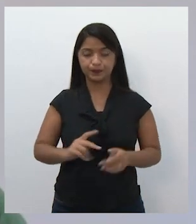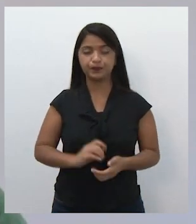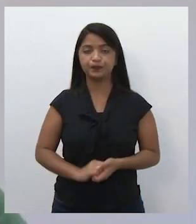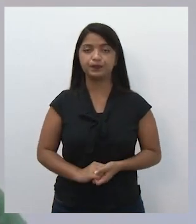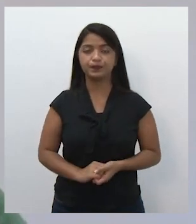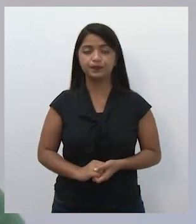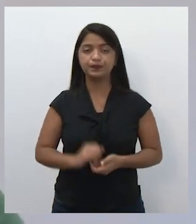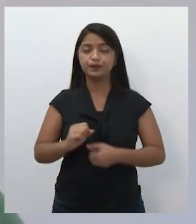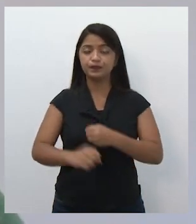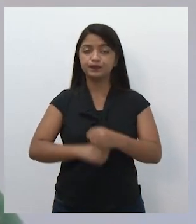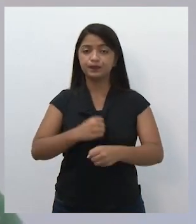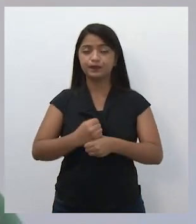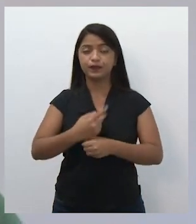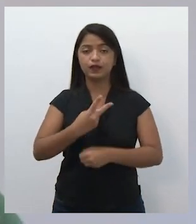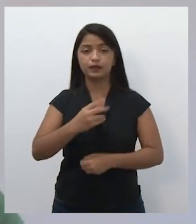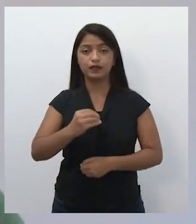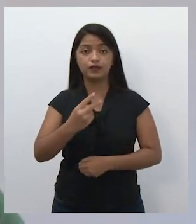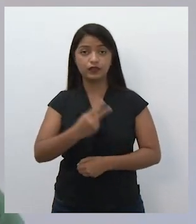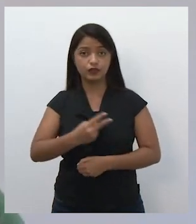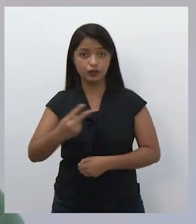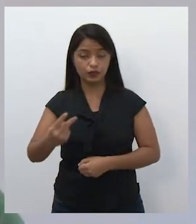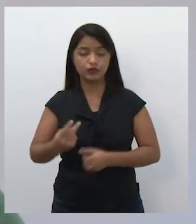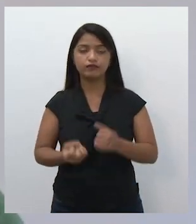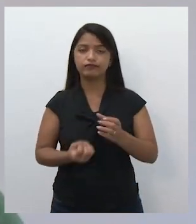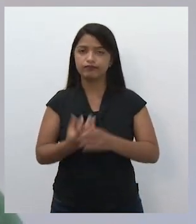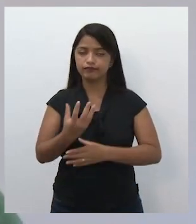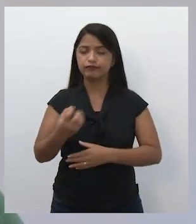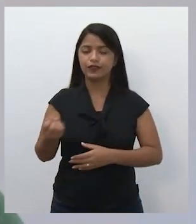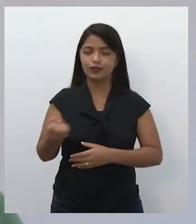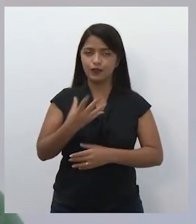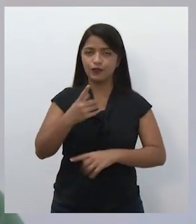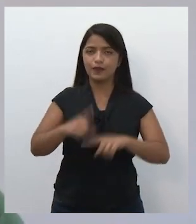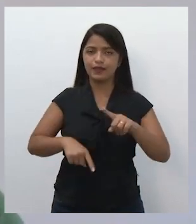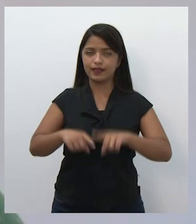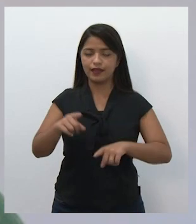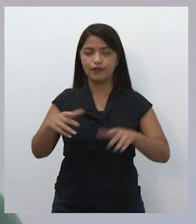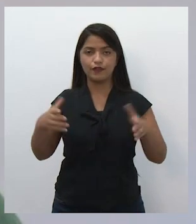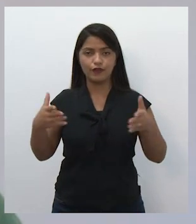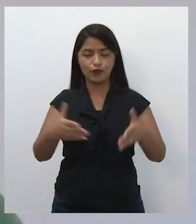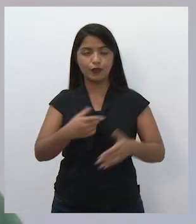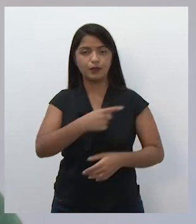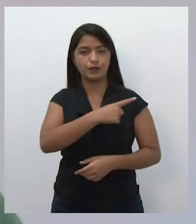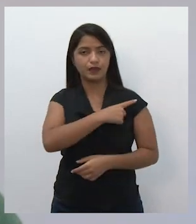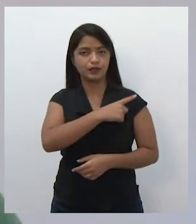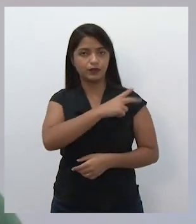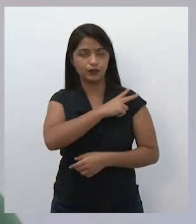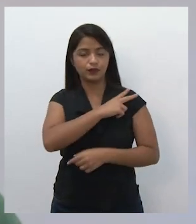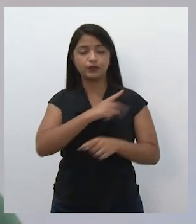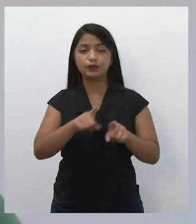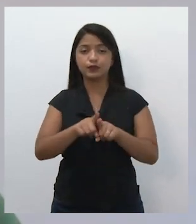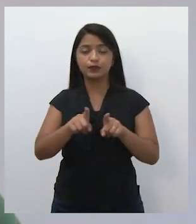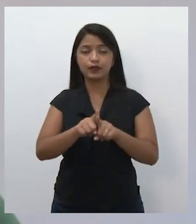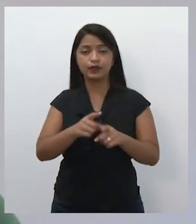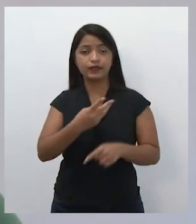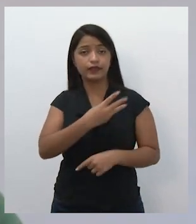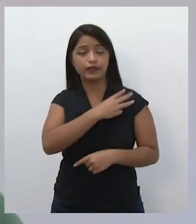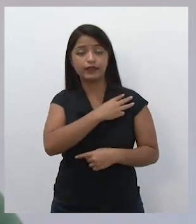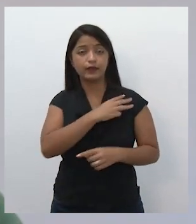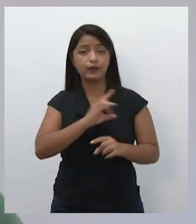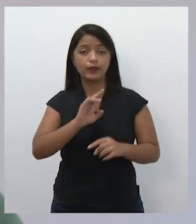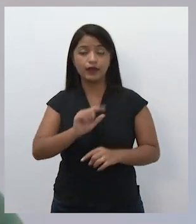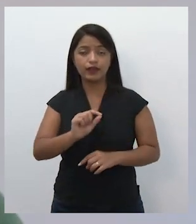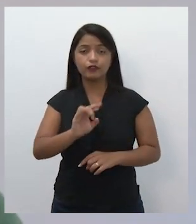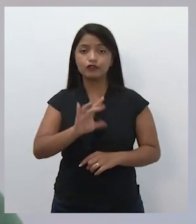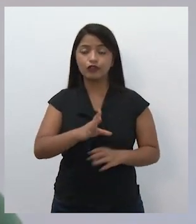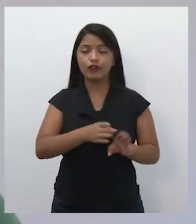terceira. Depois, em 2022, material novo para a primeira e segunda série e o guia de transição ainda para o terceiro ano.